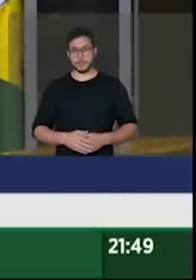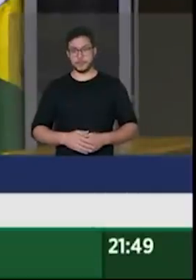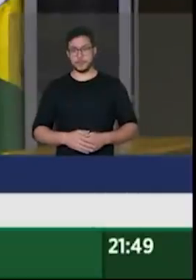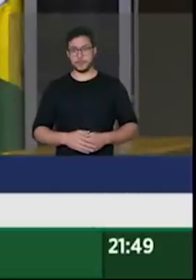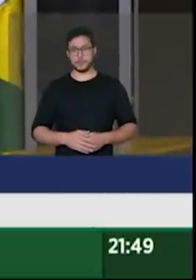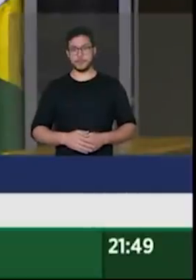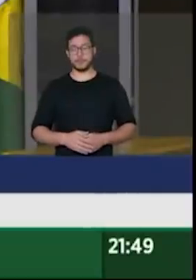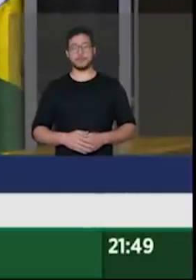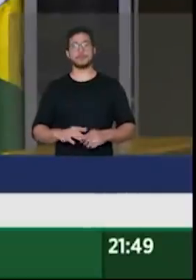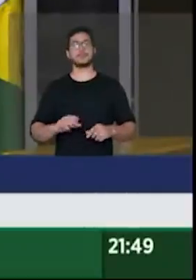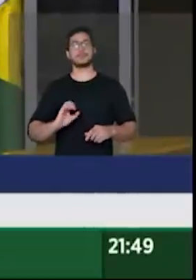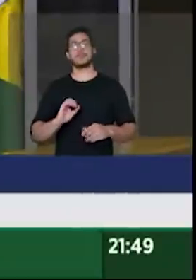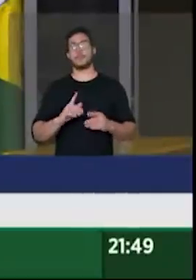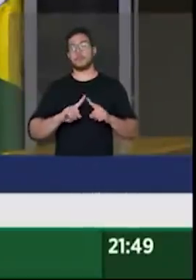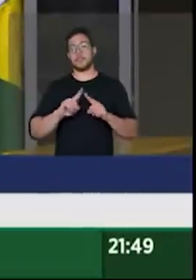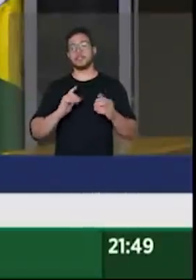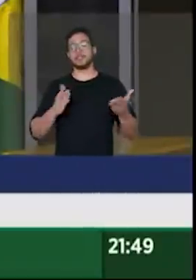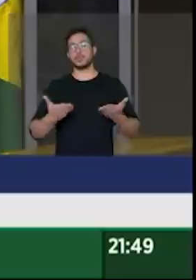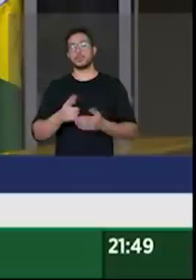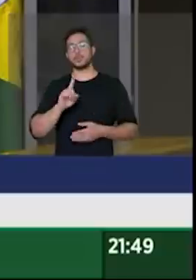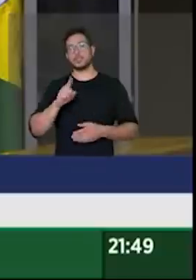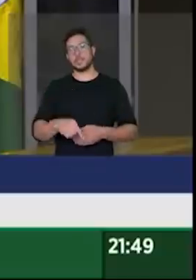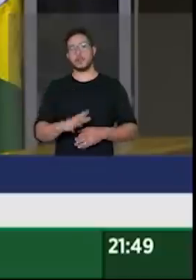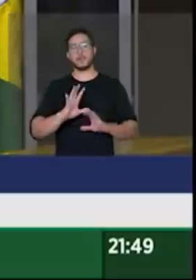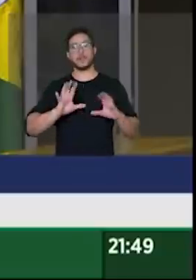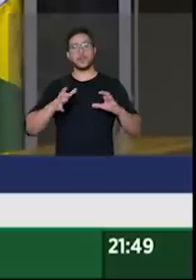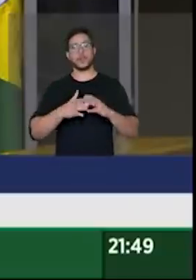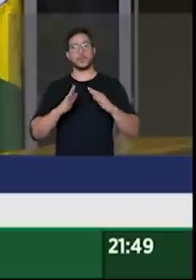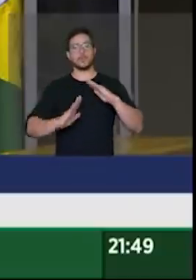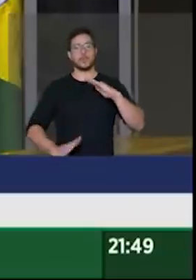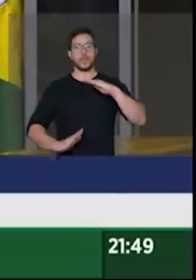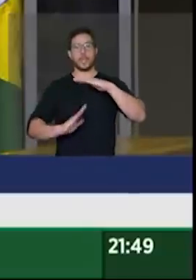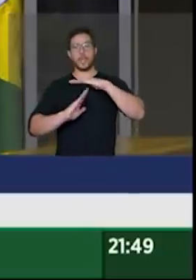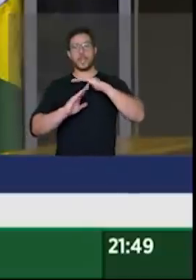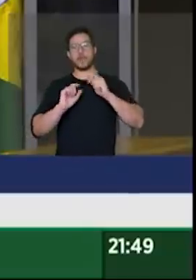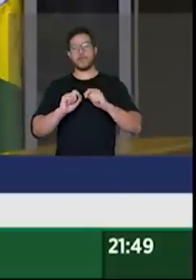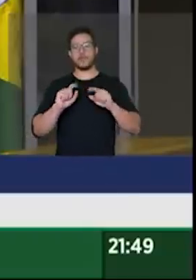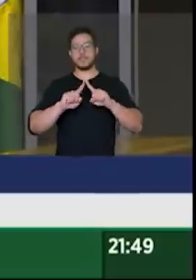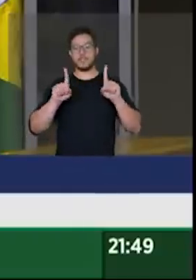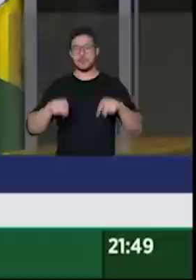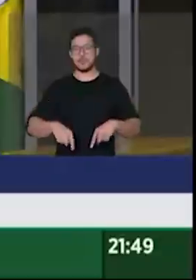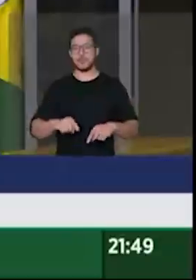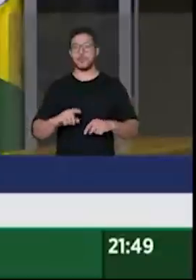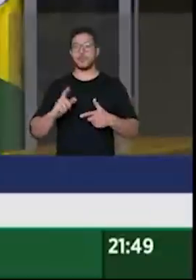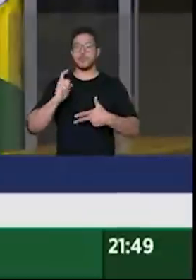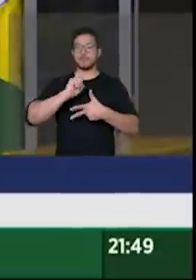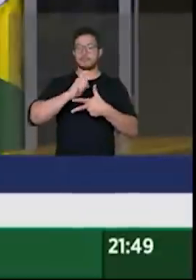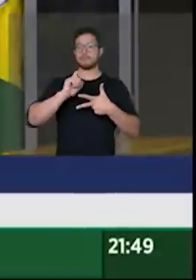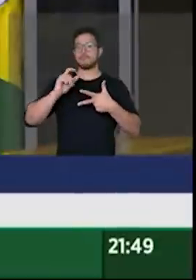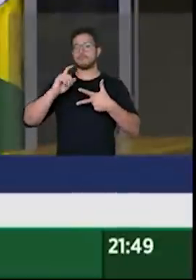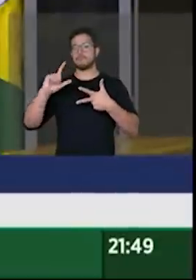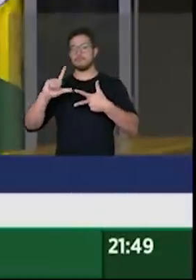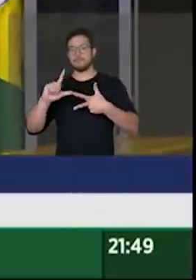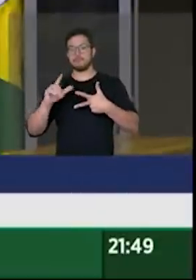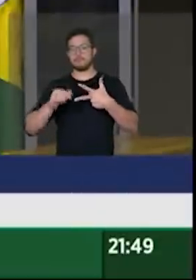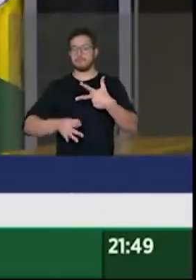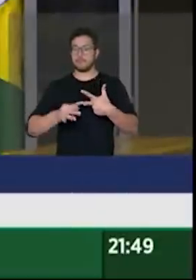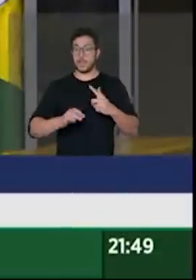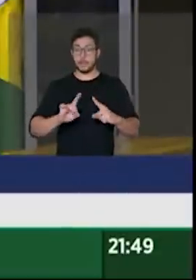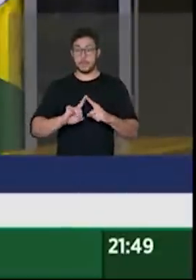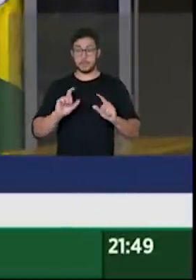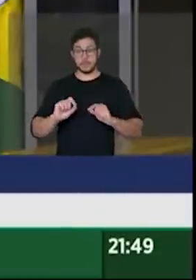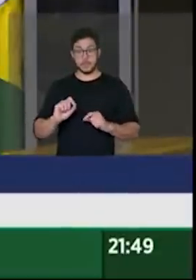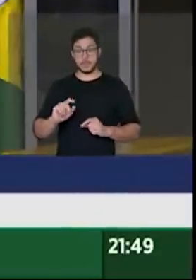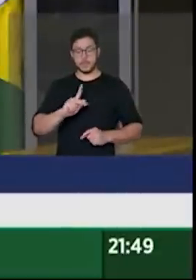para a elite do funcionalismo, do judiciário, do Ministério Público, do Poder Legislativo, do Poder Executivo. Em vez disso, o presidente da República